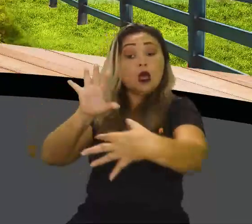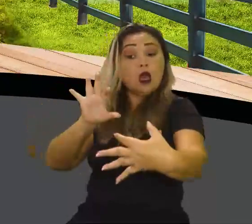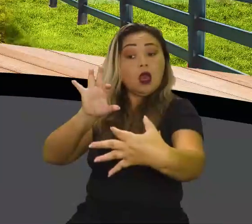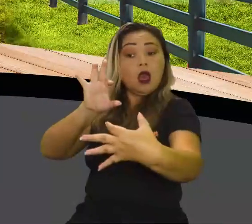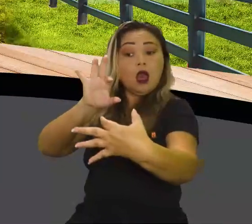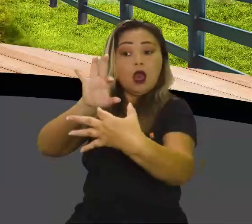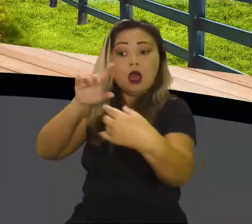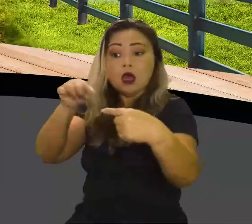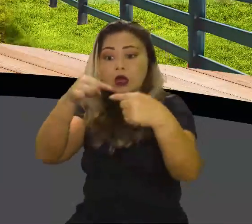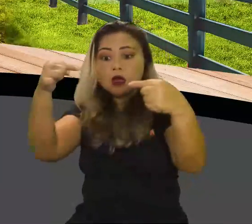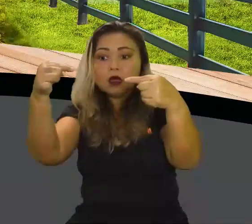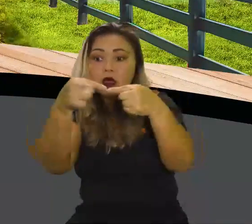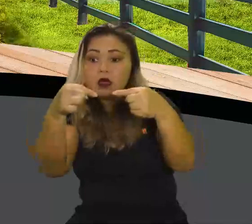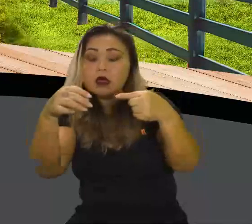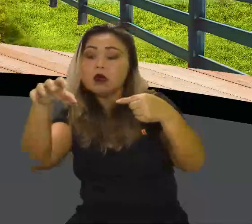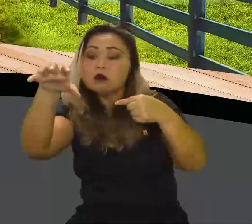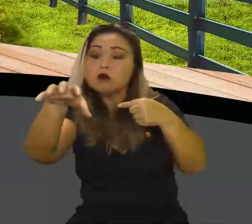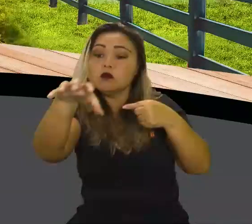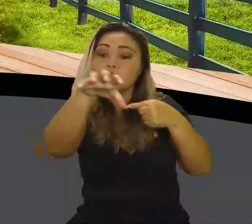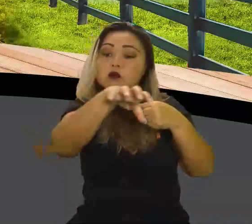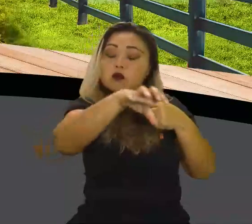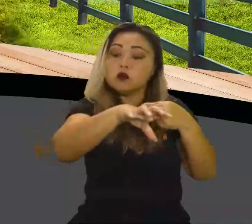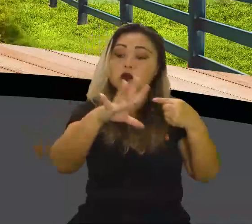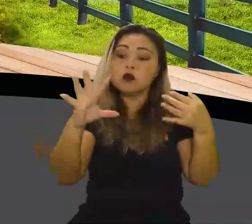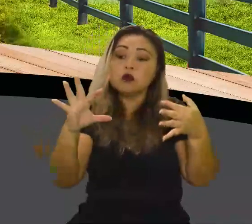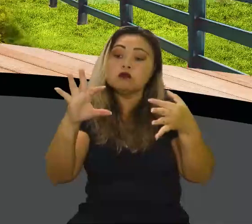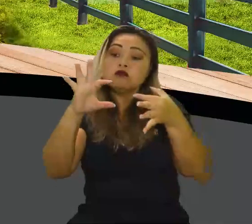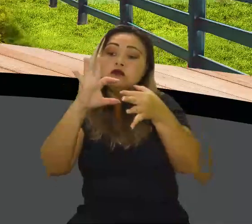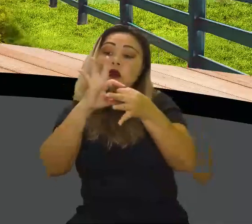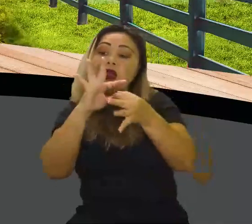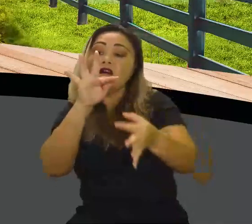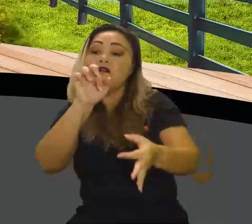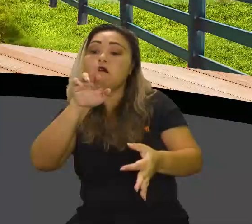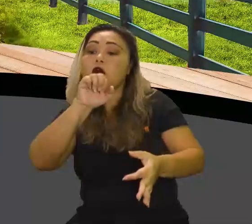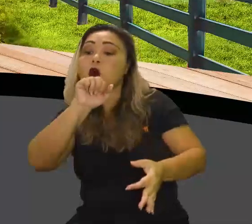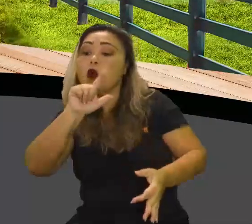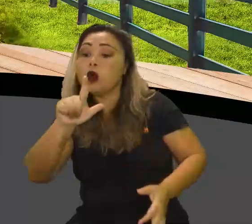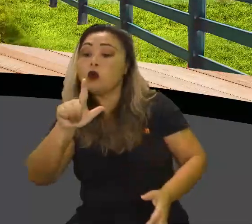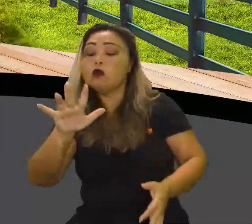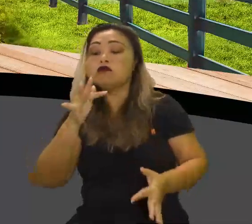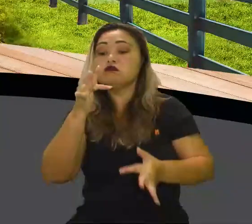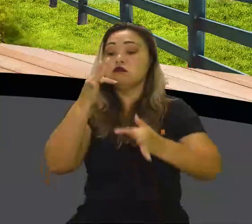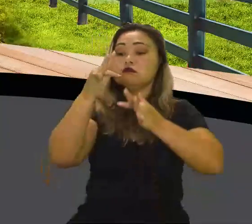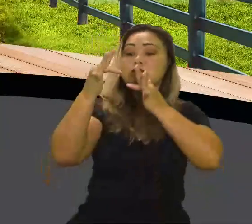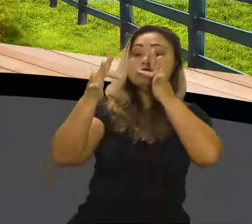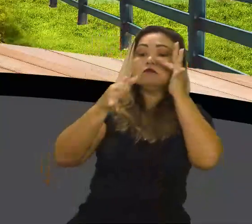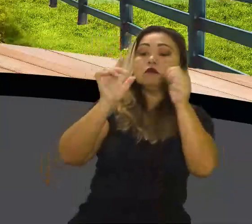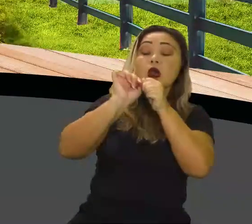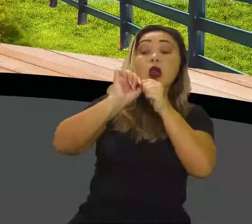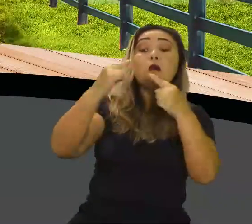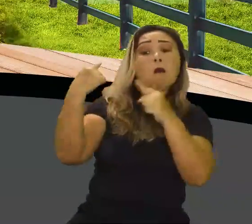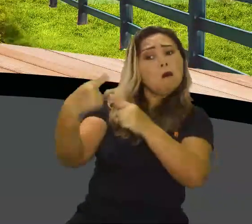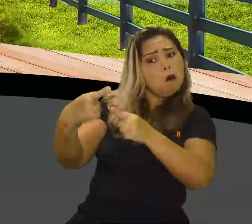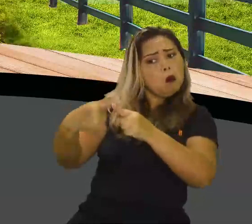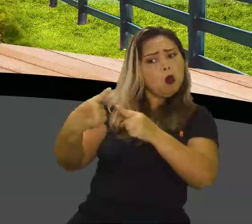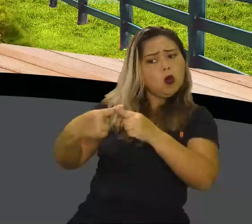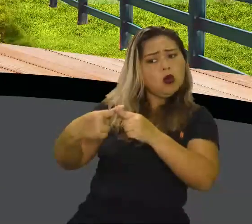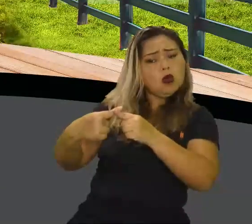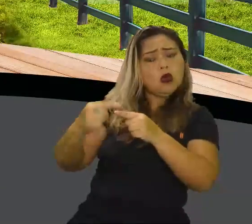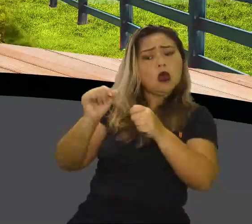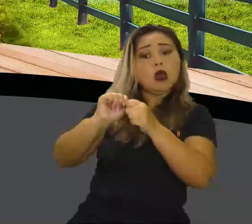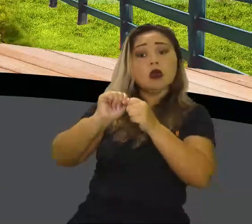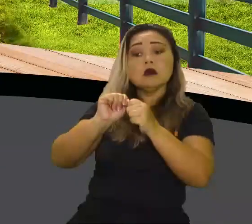ligado às regiões e estações florais. Por quê, professor? Porque isso interfere